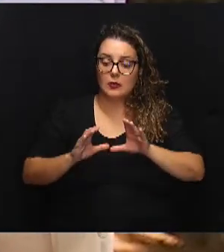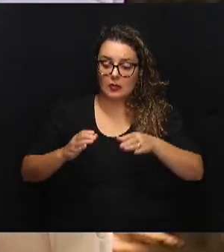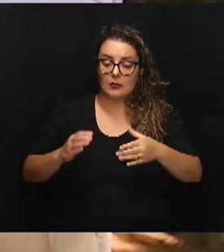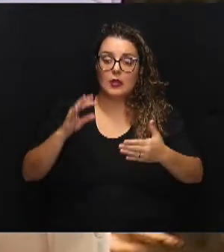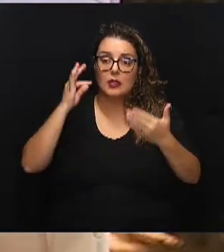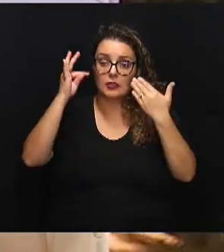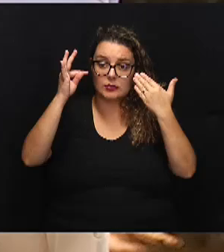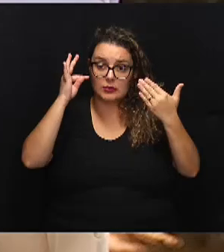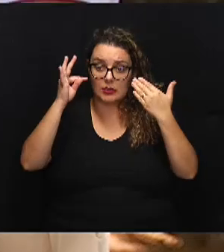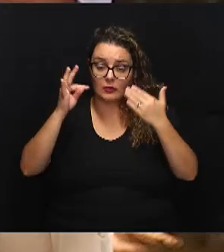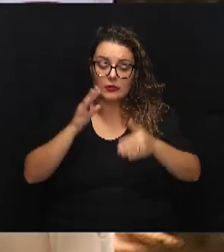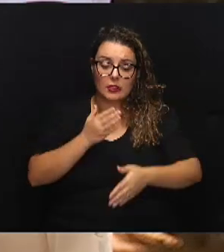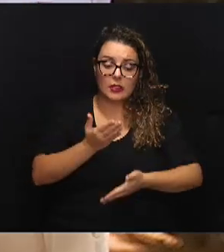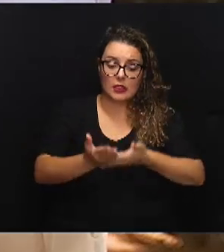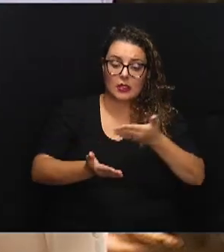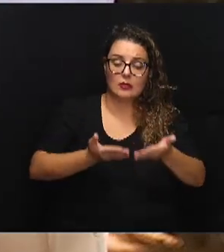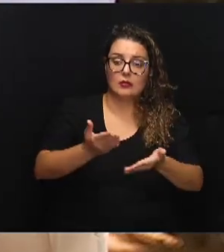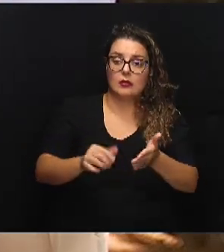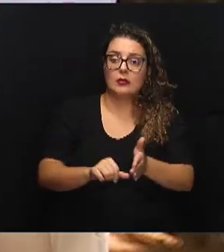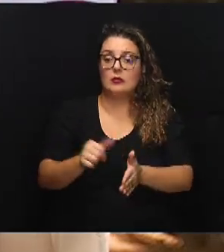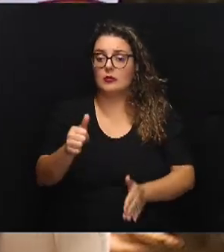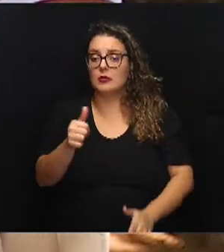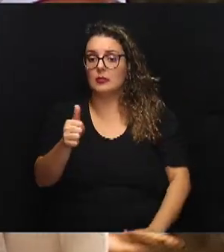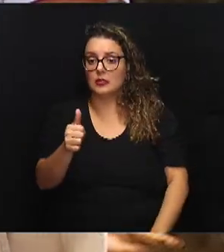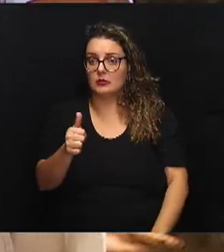para tratar, em primeiro lugar,